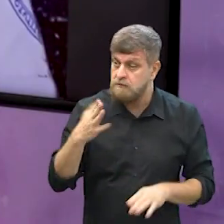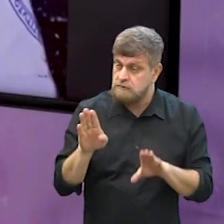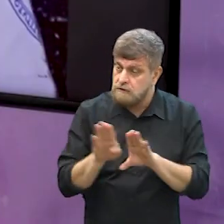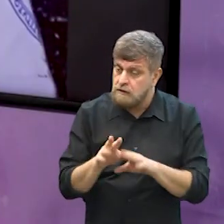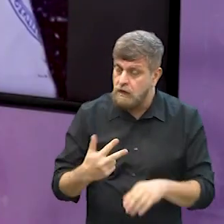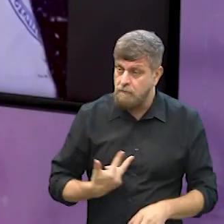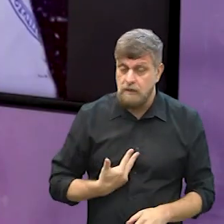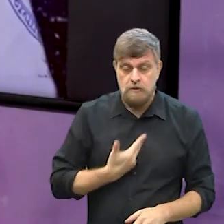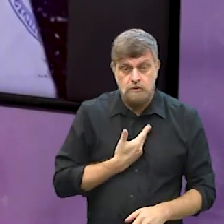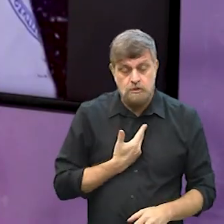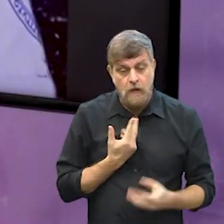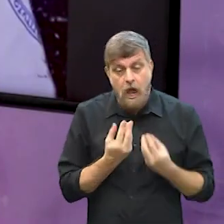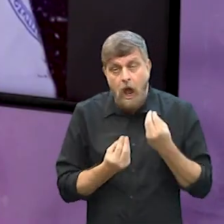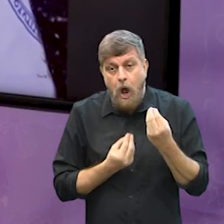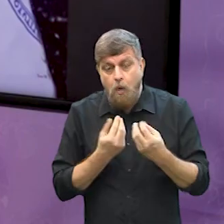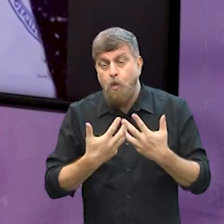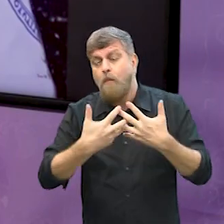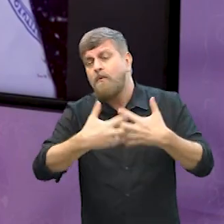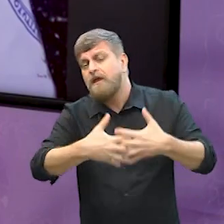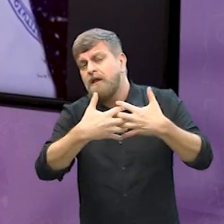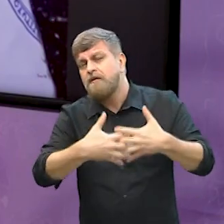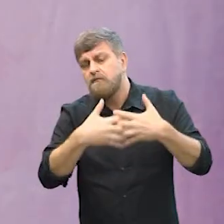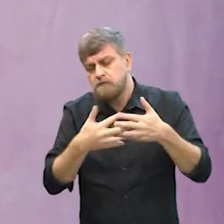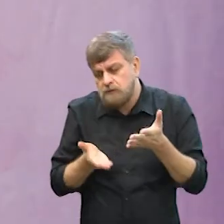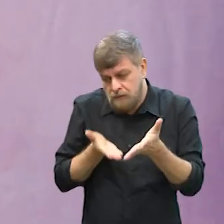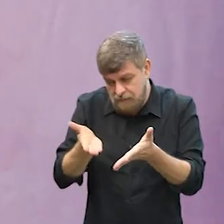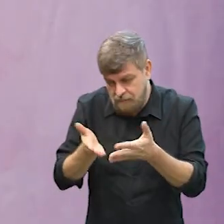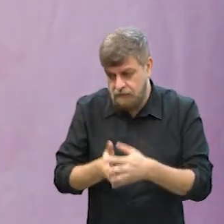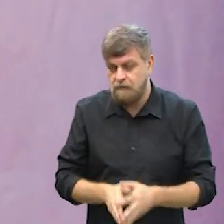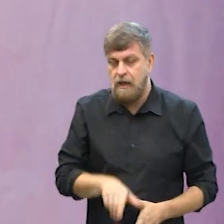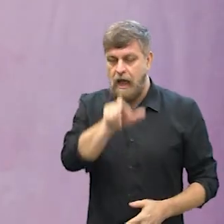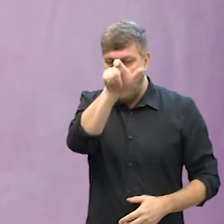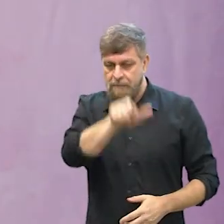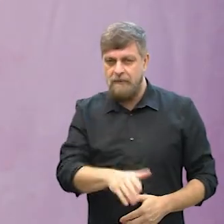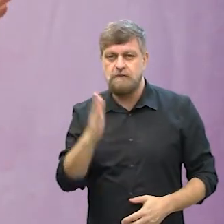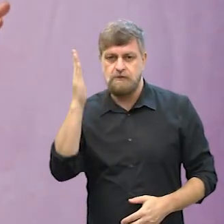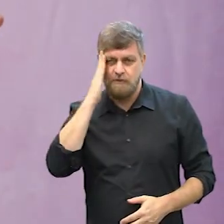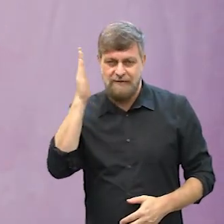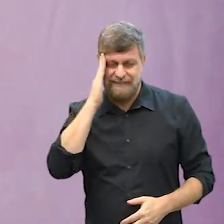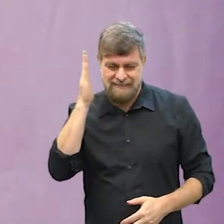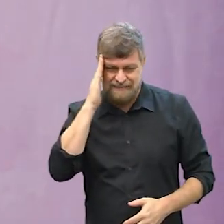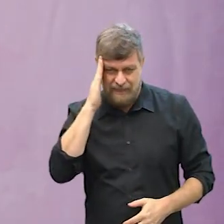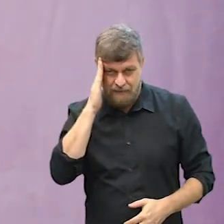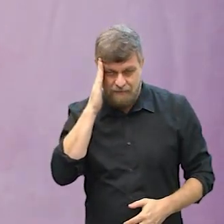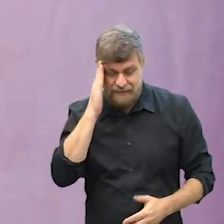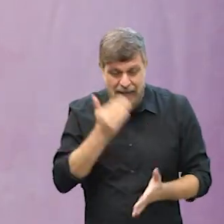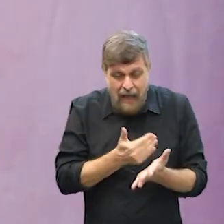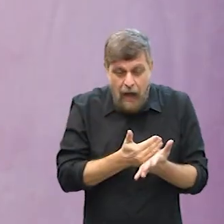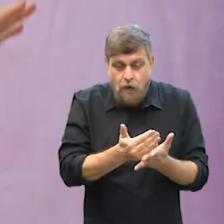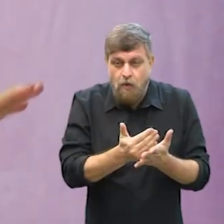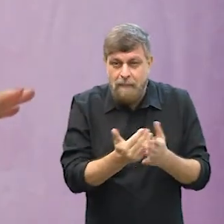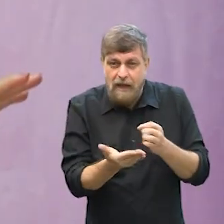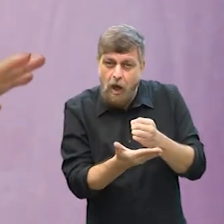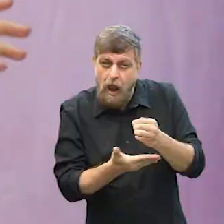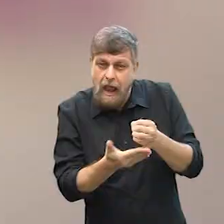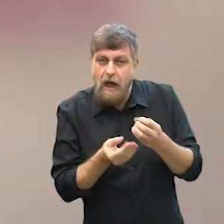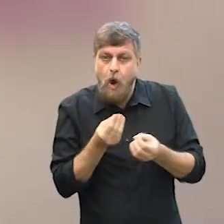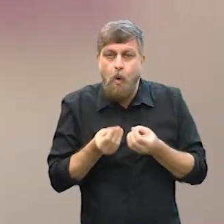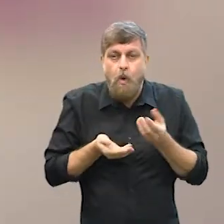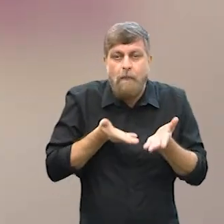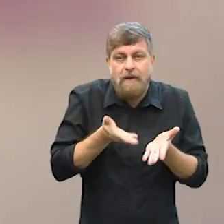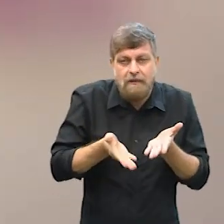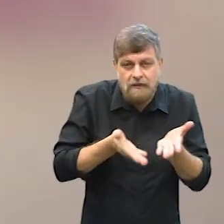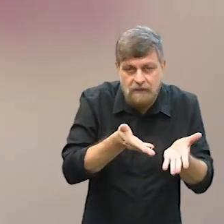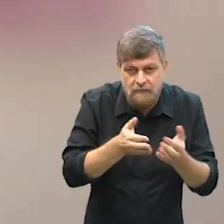necessária uma cirurgia. Como que funciona o tratamento? Descobrir aí, ainda está na situação leve. Como que é o tratamento?